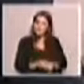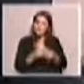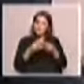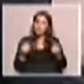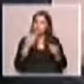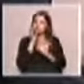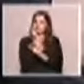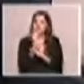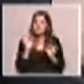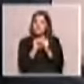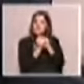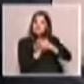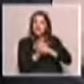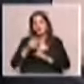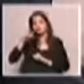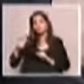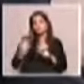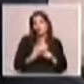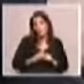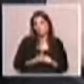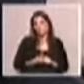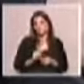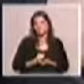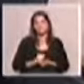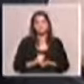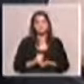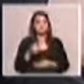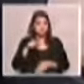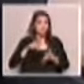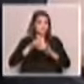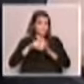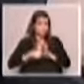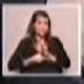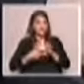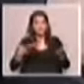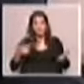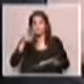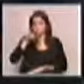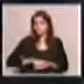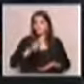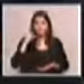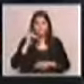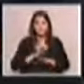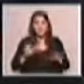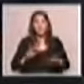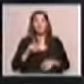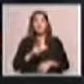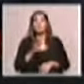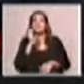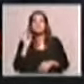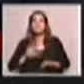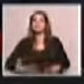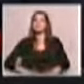da excelência e adaptá-los ao consumidor. Portanto, idealmente, isto é um projeto que já está aprovado, no fundo, alavancar o